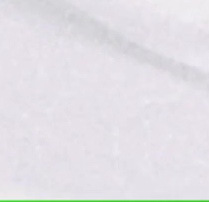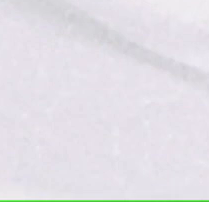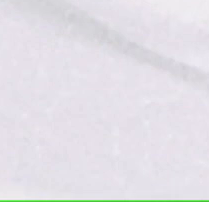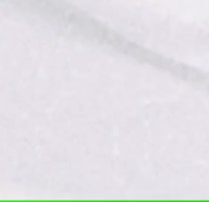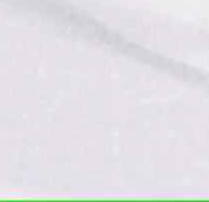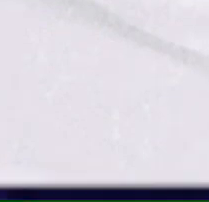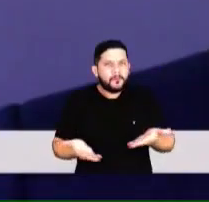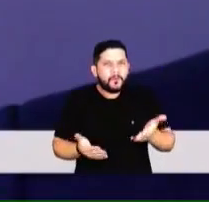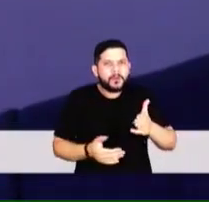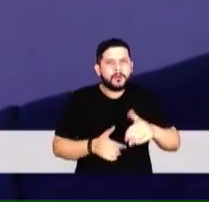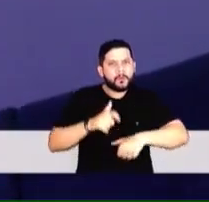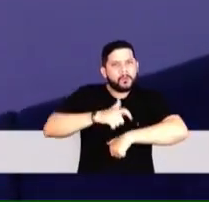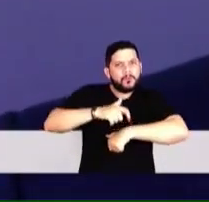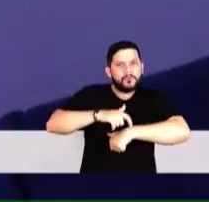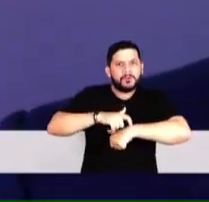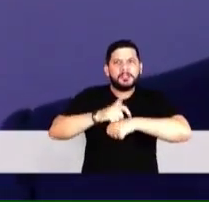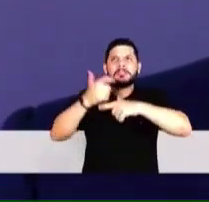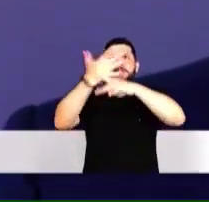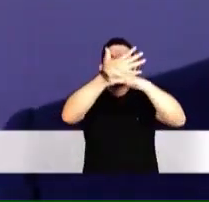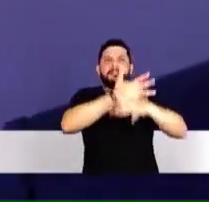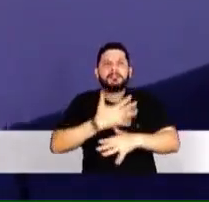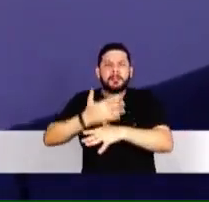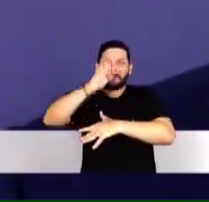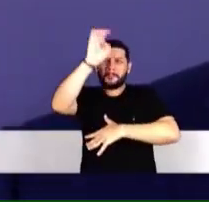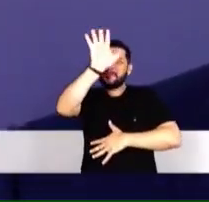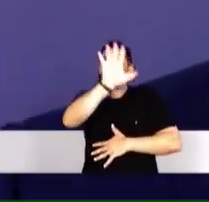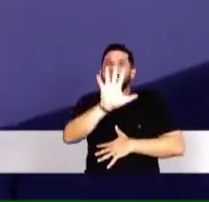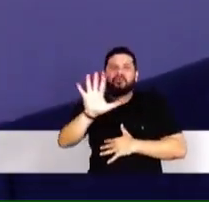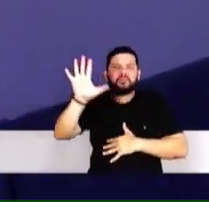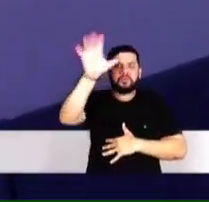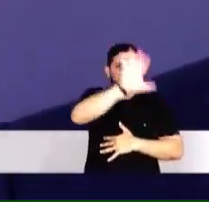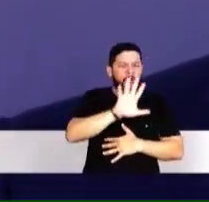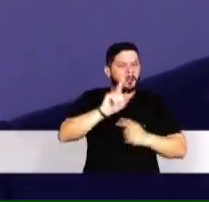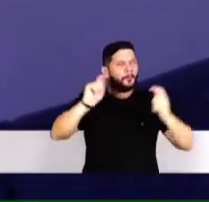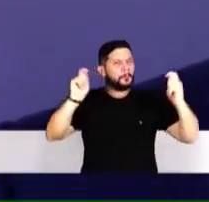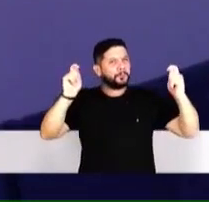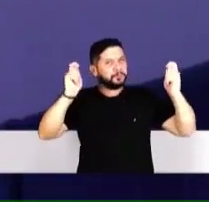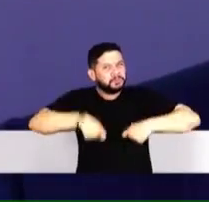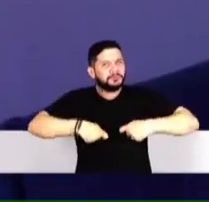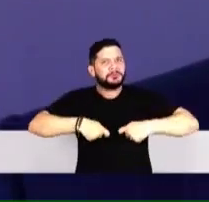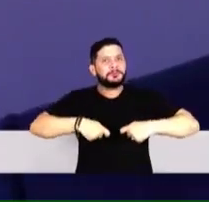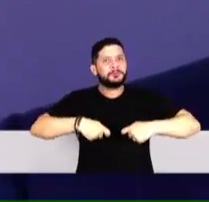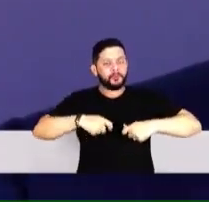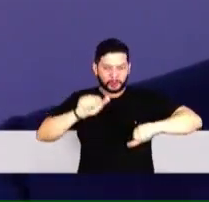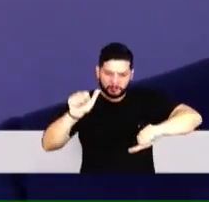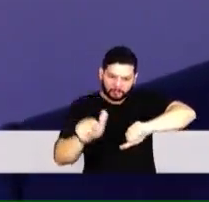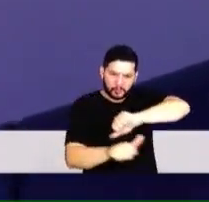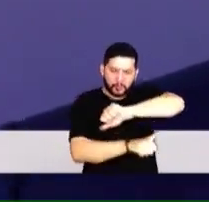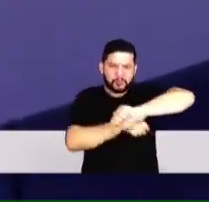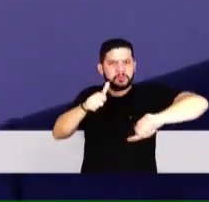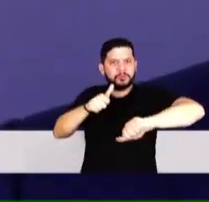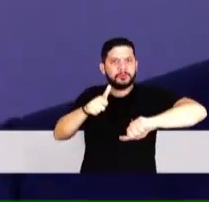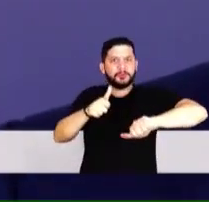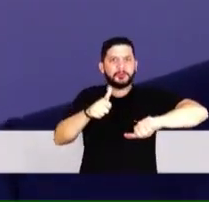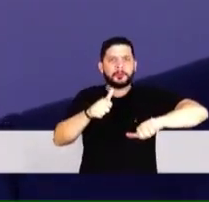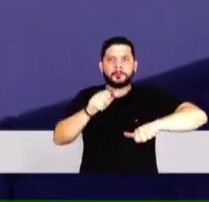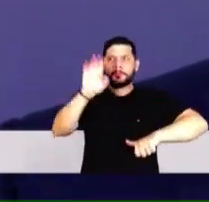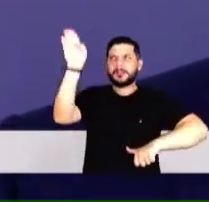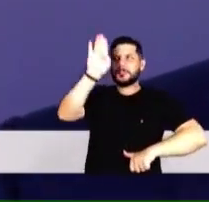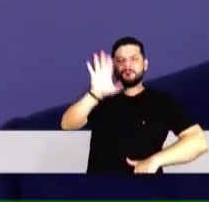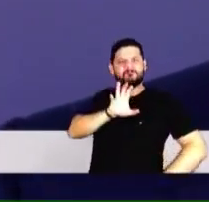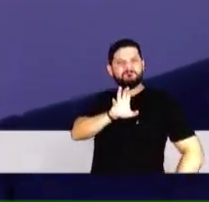perigos do crime. É hora de mostrar ao povo que a partir de cada cidade deste país é possível